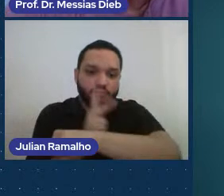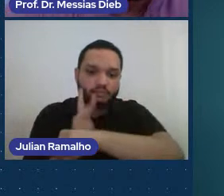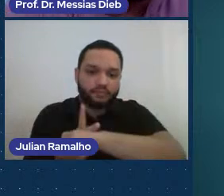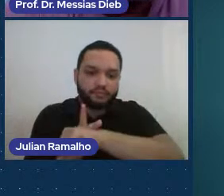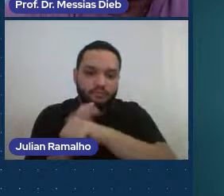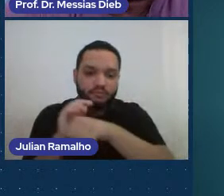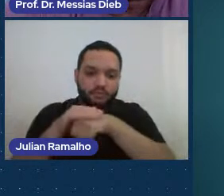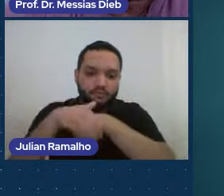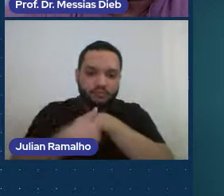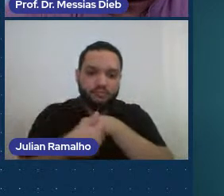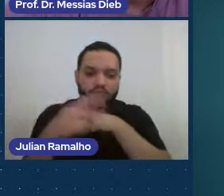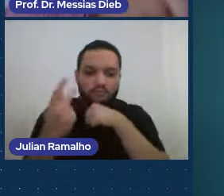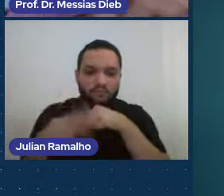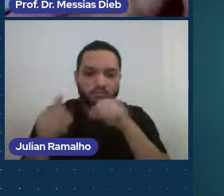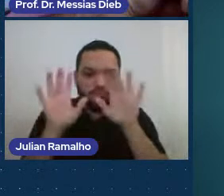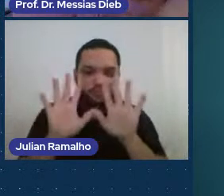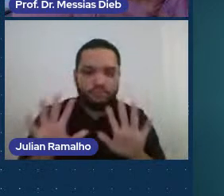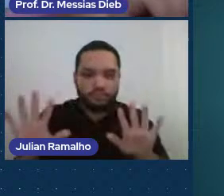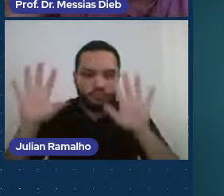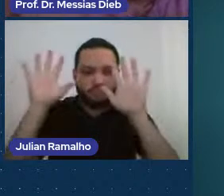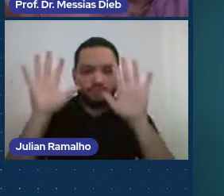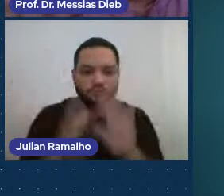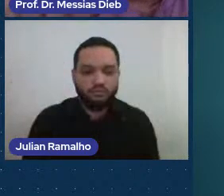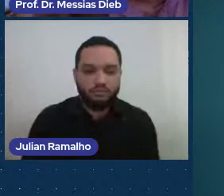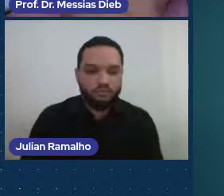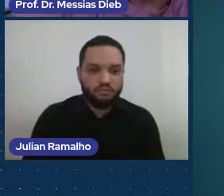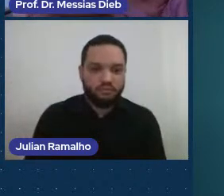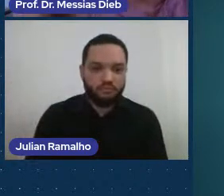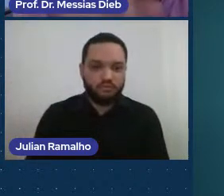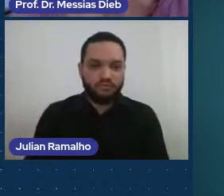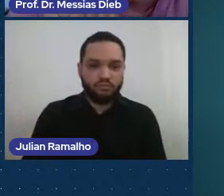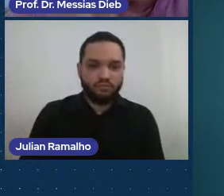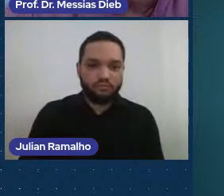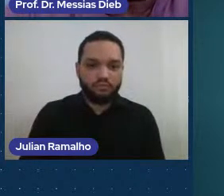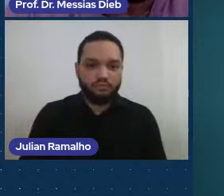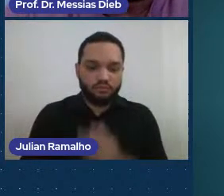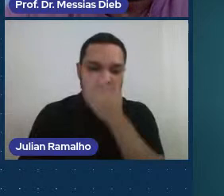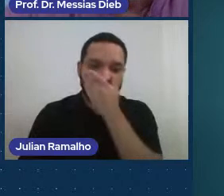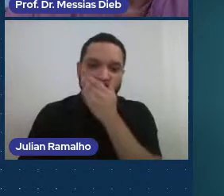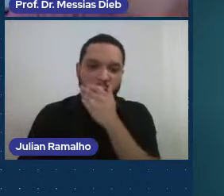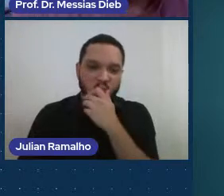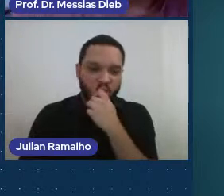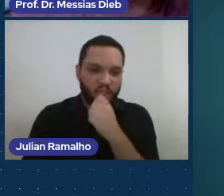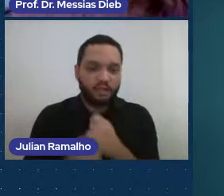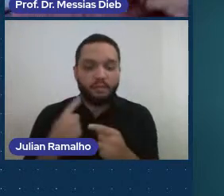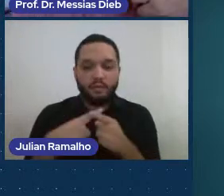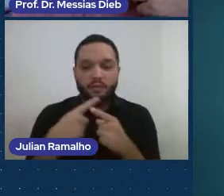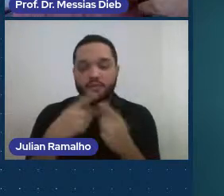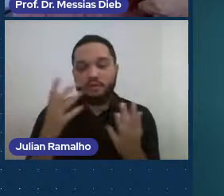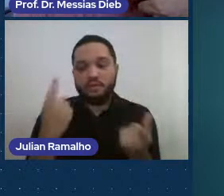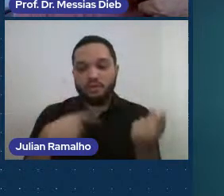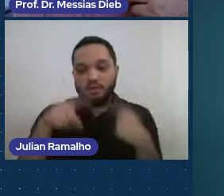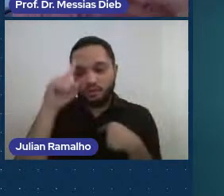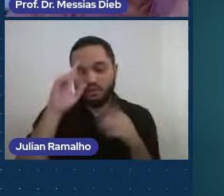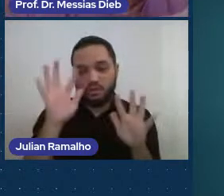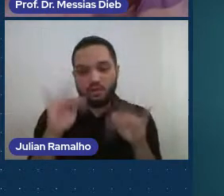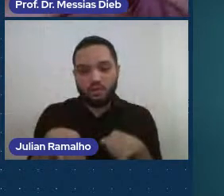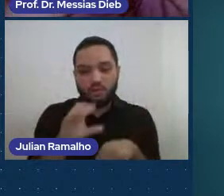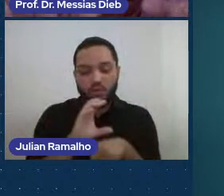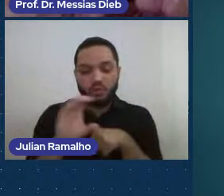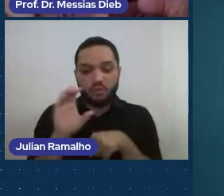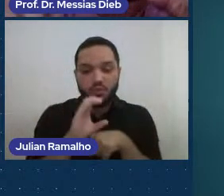da UFC. Então, superação de dificuldades enfrentadas para concluir o curso, né? Para concluir a formação acadêmica.